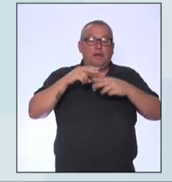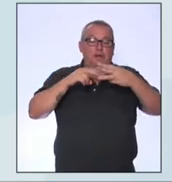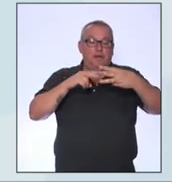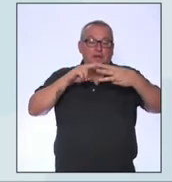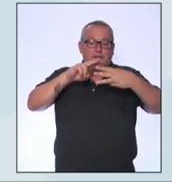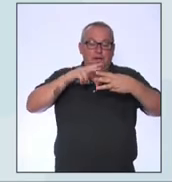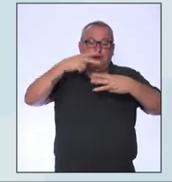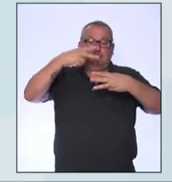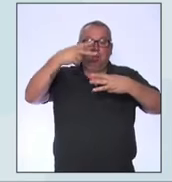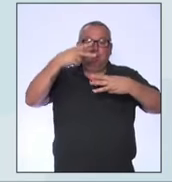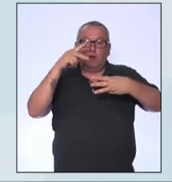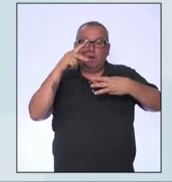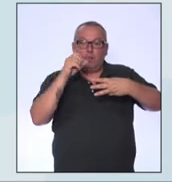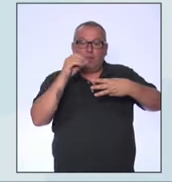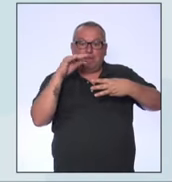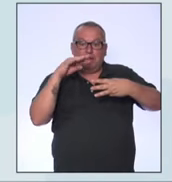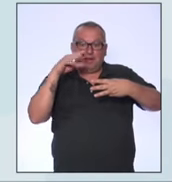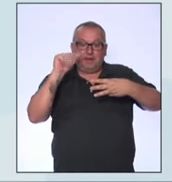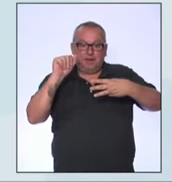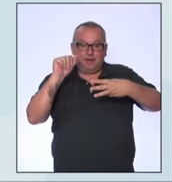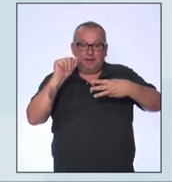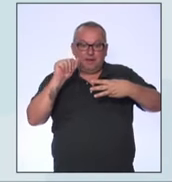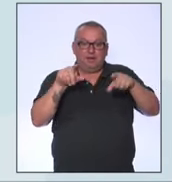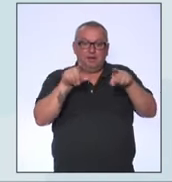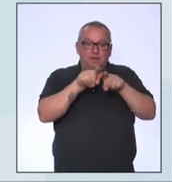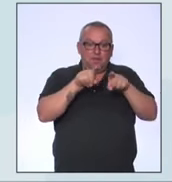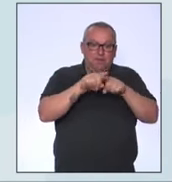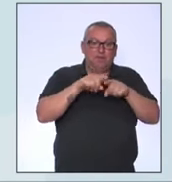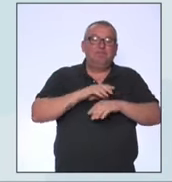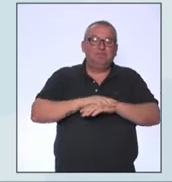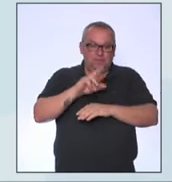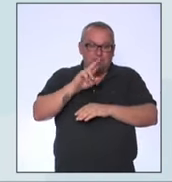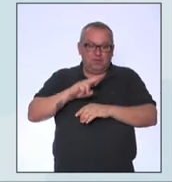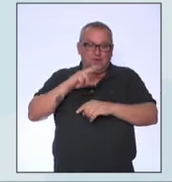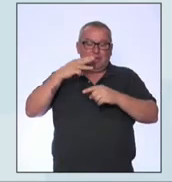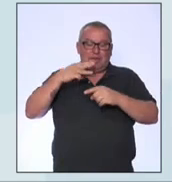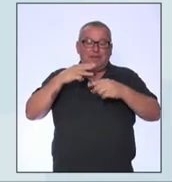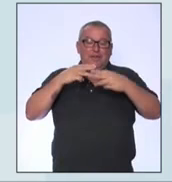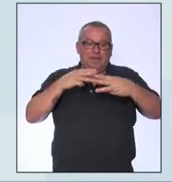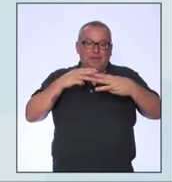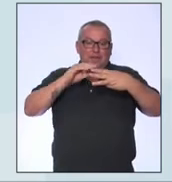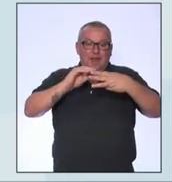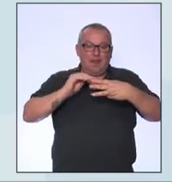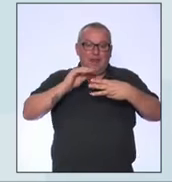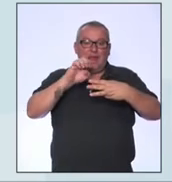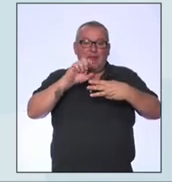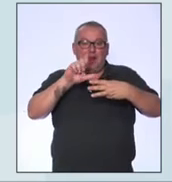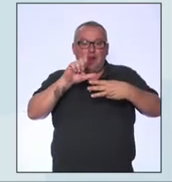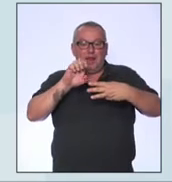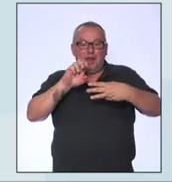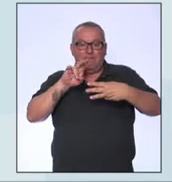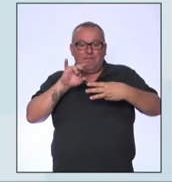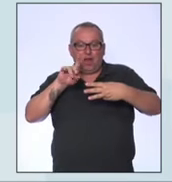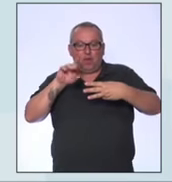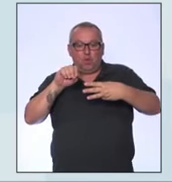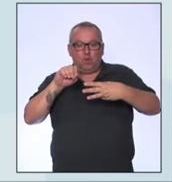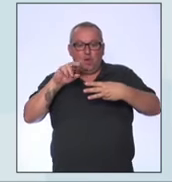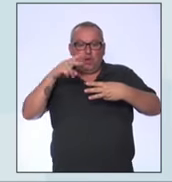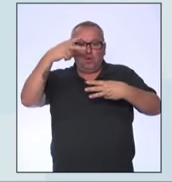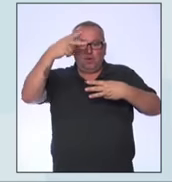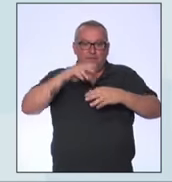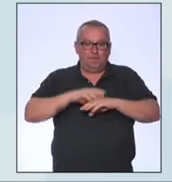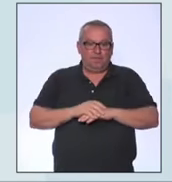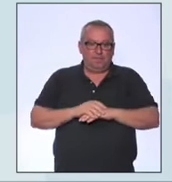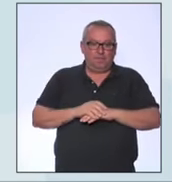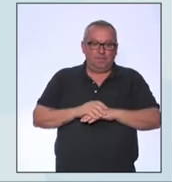potência. Também tem uma outra, 3 elevado a 2. É mais usual, mais simples também e é super aceita. Quer ver a segunda,